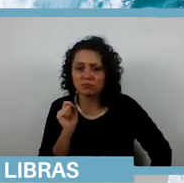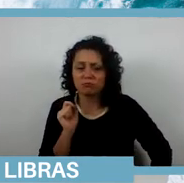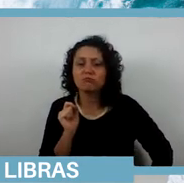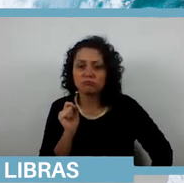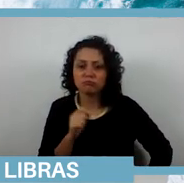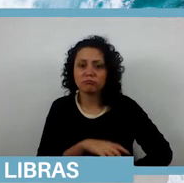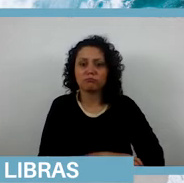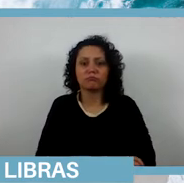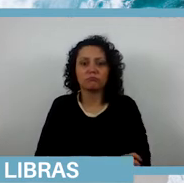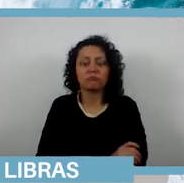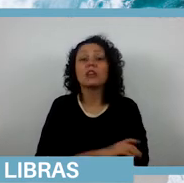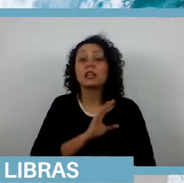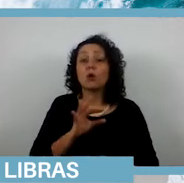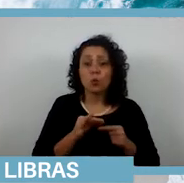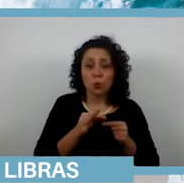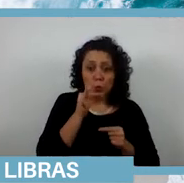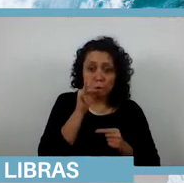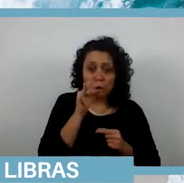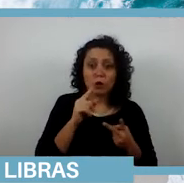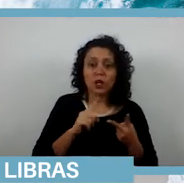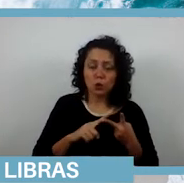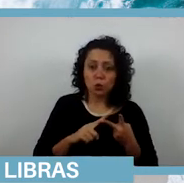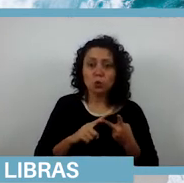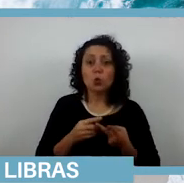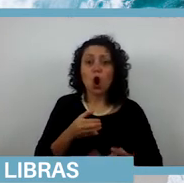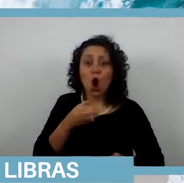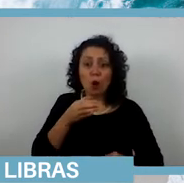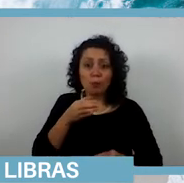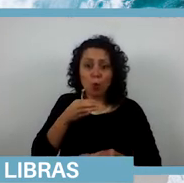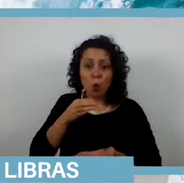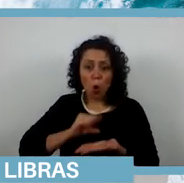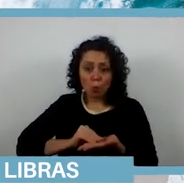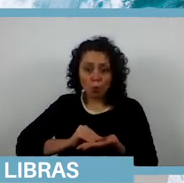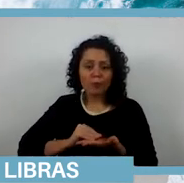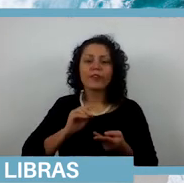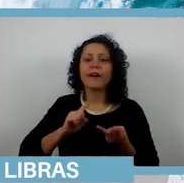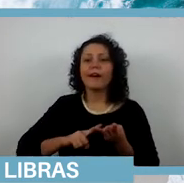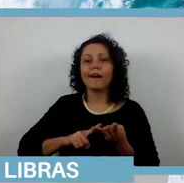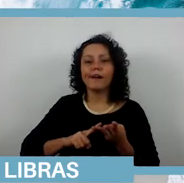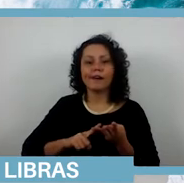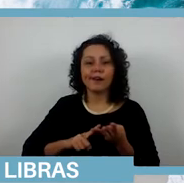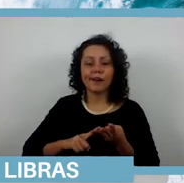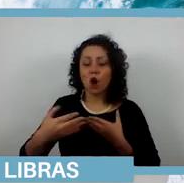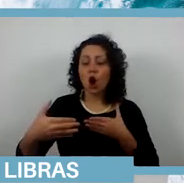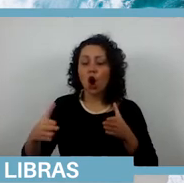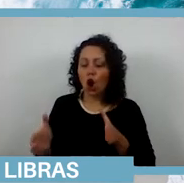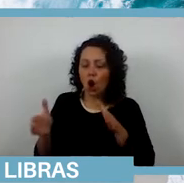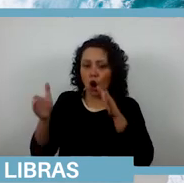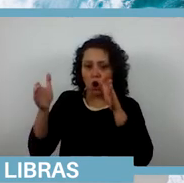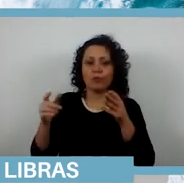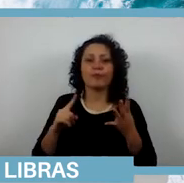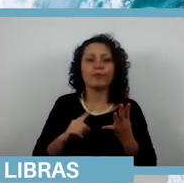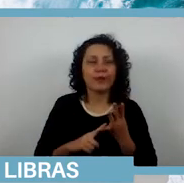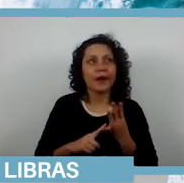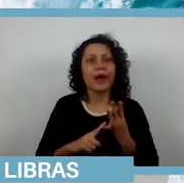entre não só os Canudos mas copo retrátil as próprias composteiras paninho de esteira para substituir plástica